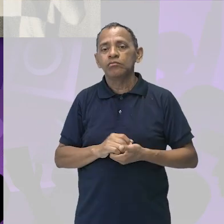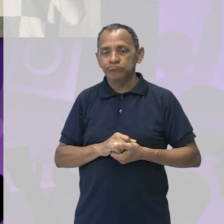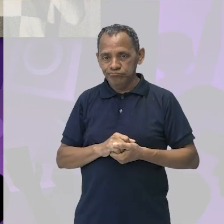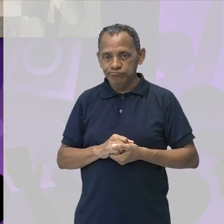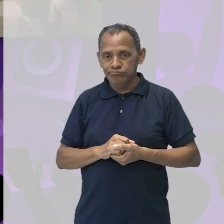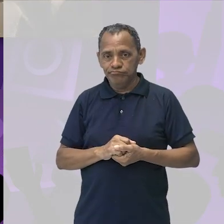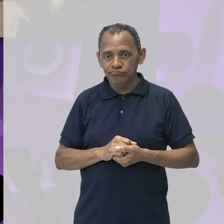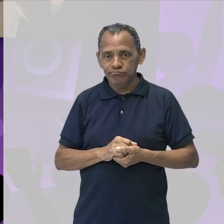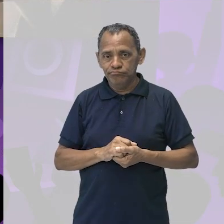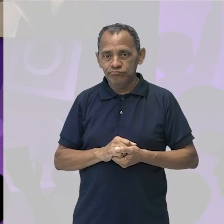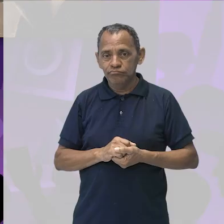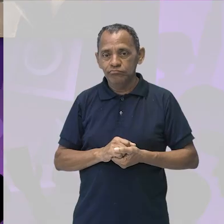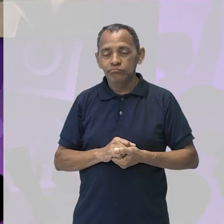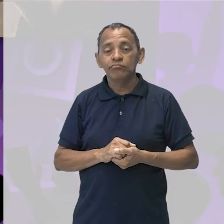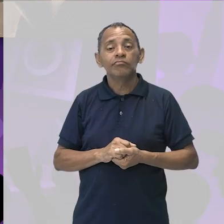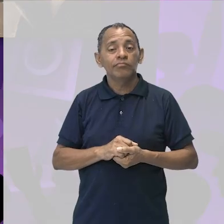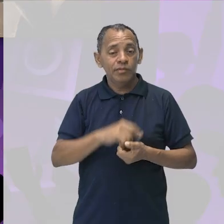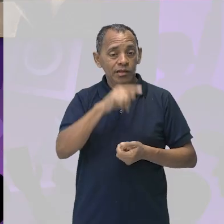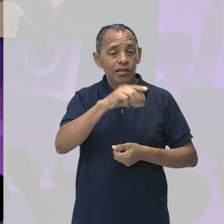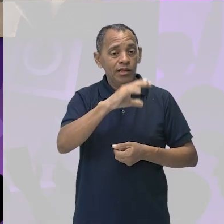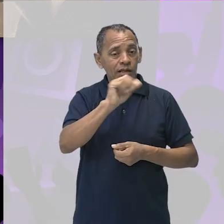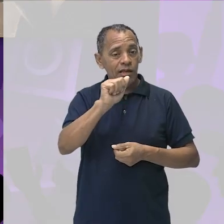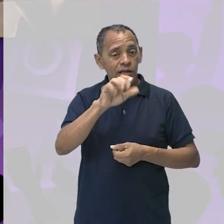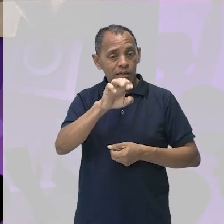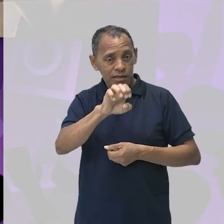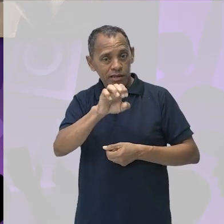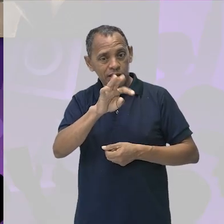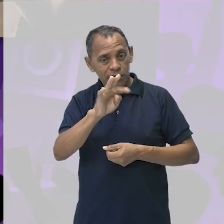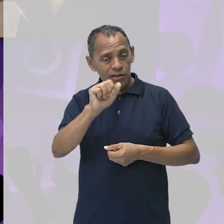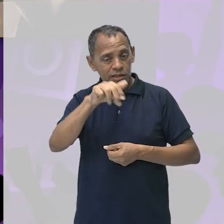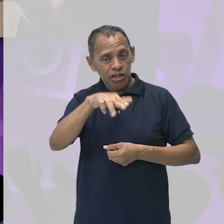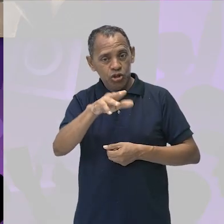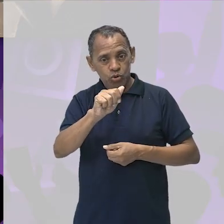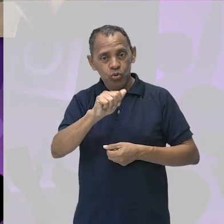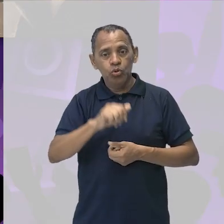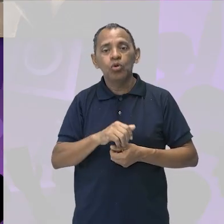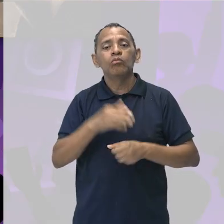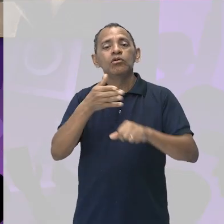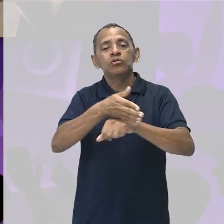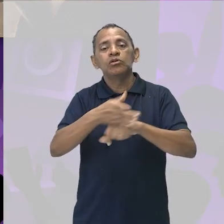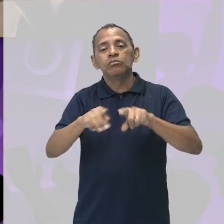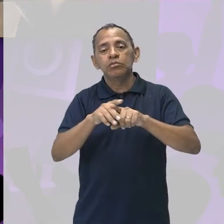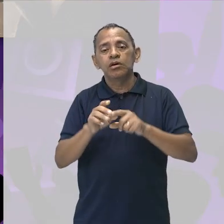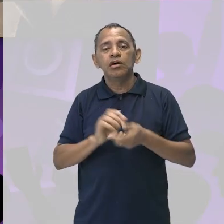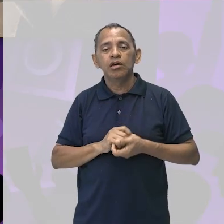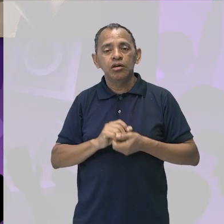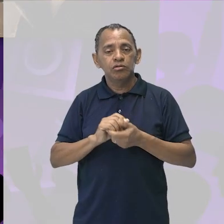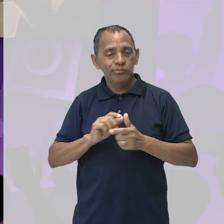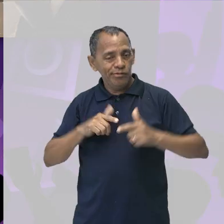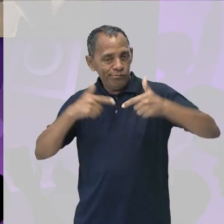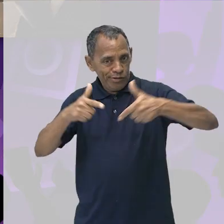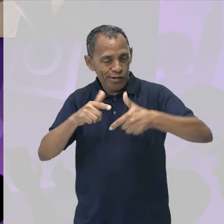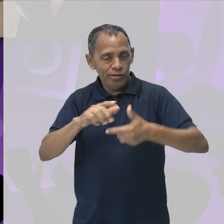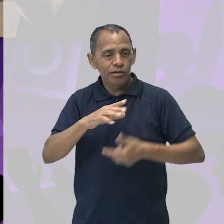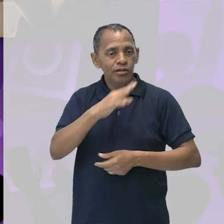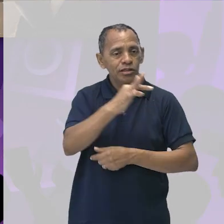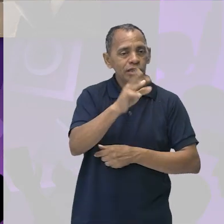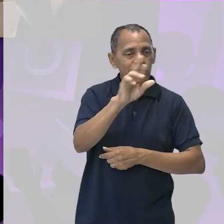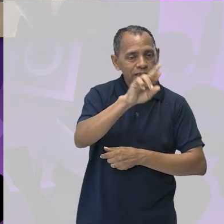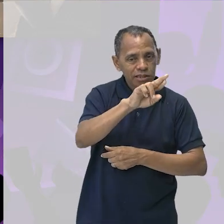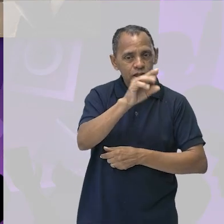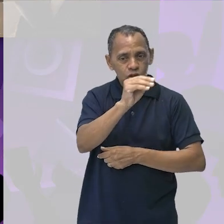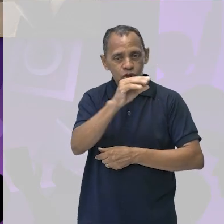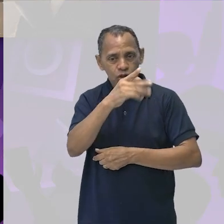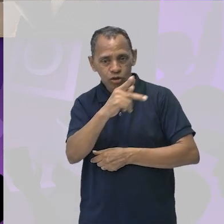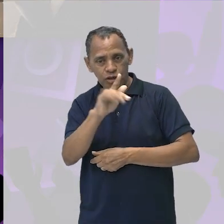popular. Então, o Caetano Veloso também, ele participou do movimento Tropicália, inclusive ele